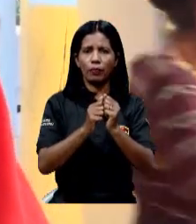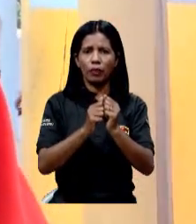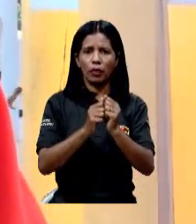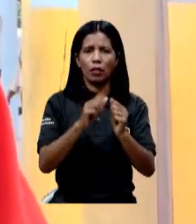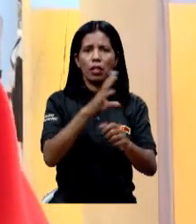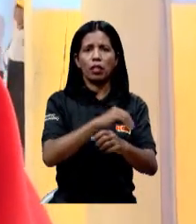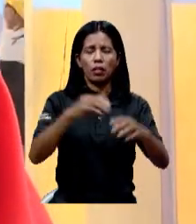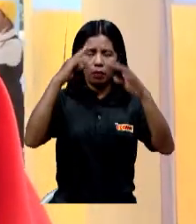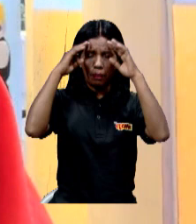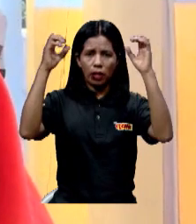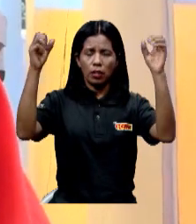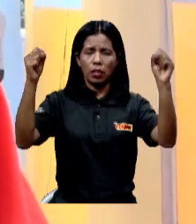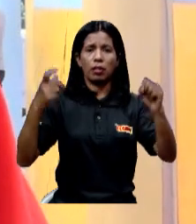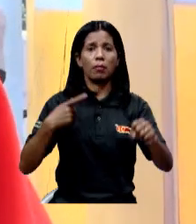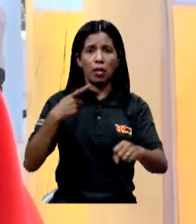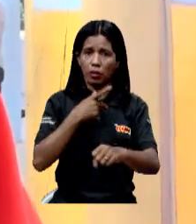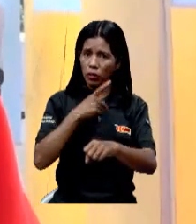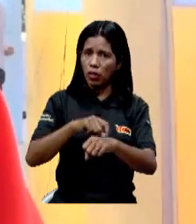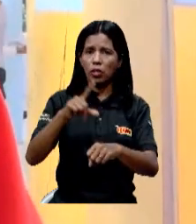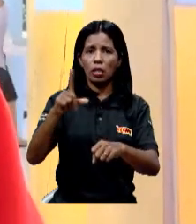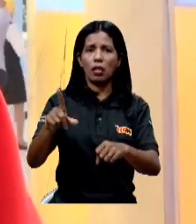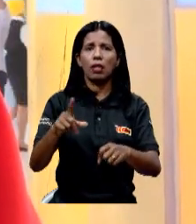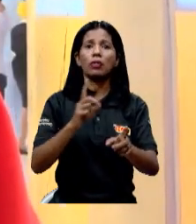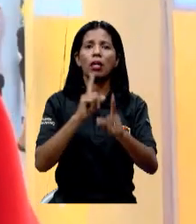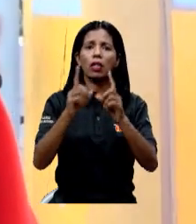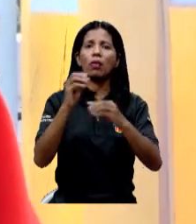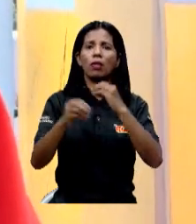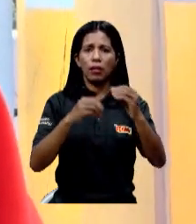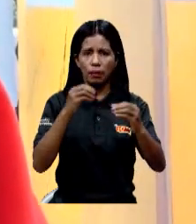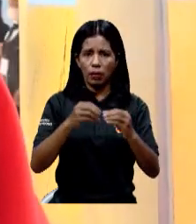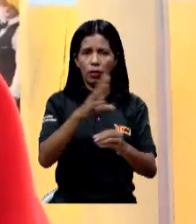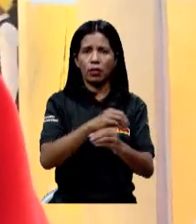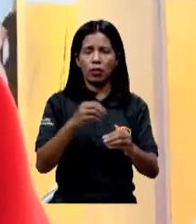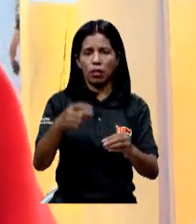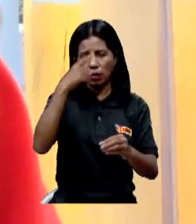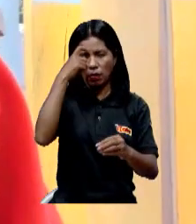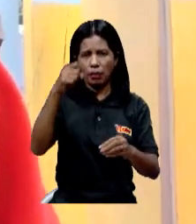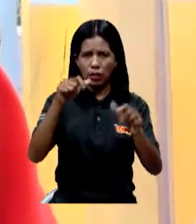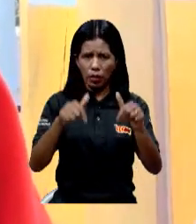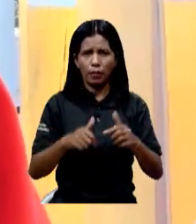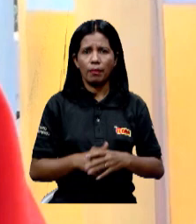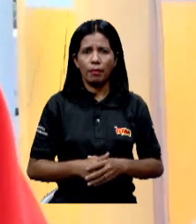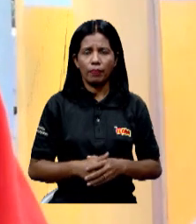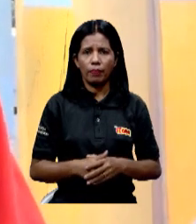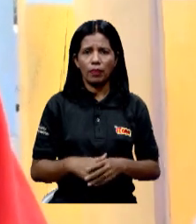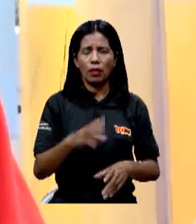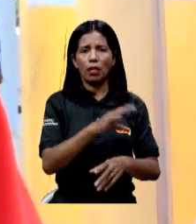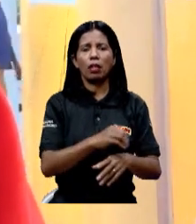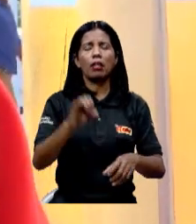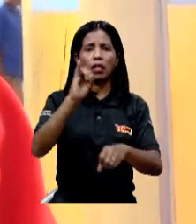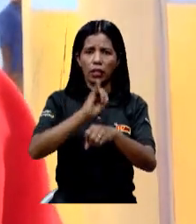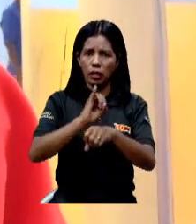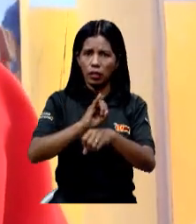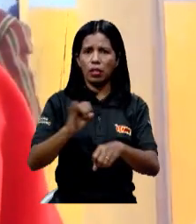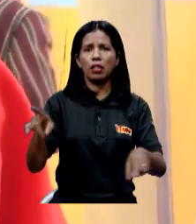excelencia senyora presidenta da parlamento atu haremos kona ba asunto ida nena tamo buat ida nena parte uma kreda nena ita hare